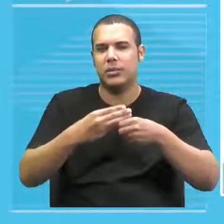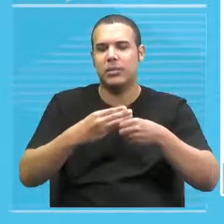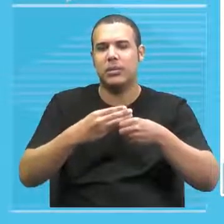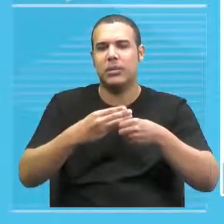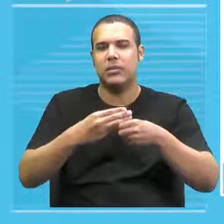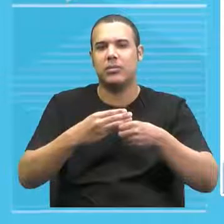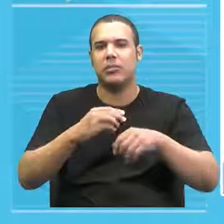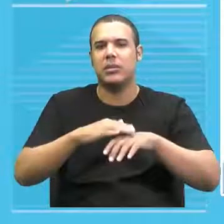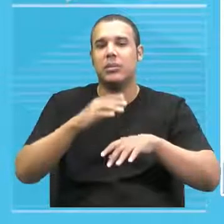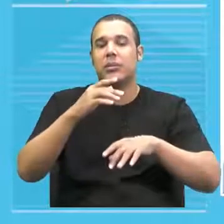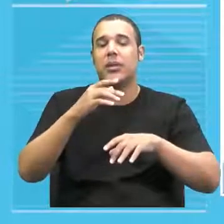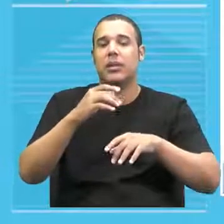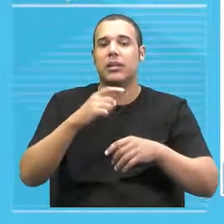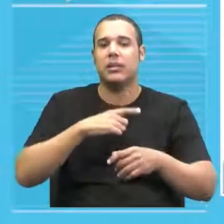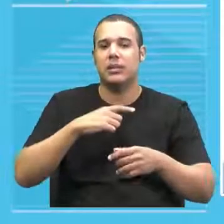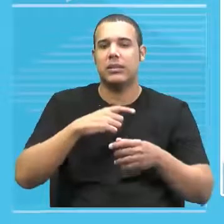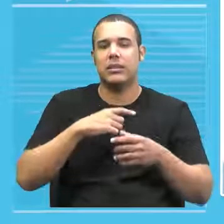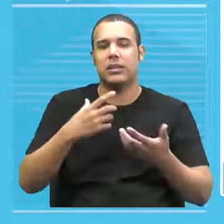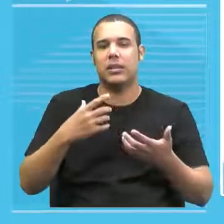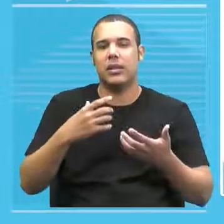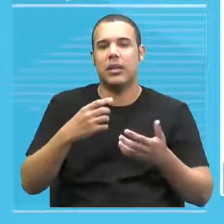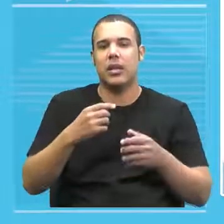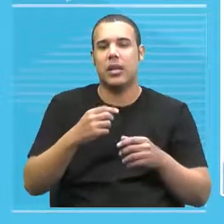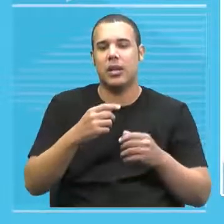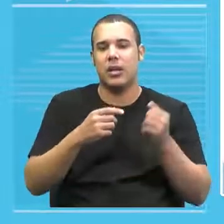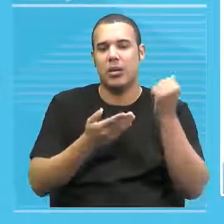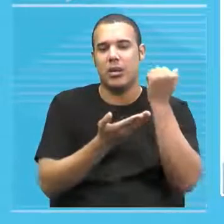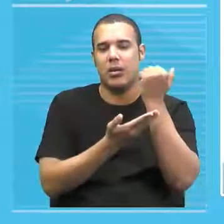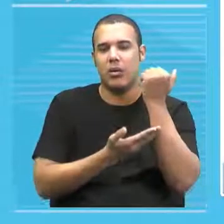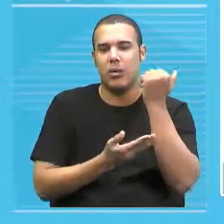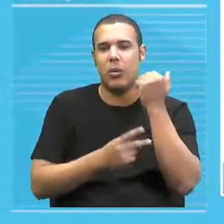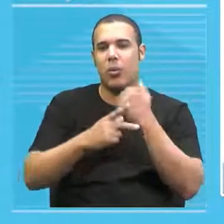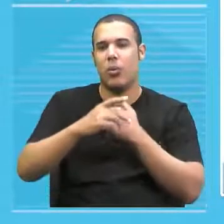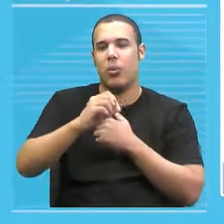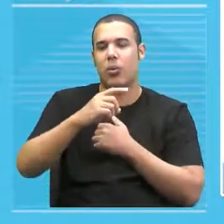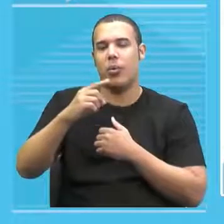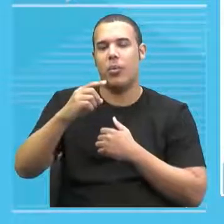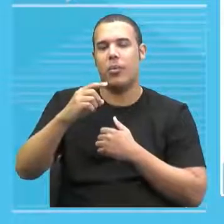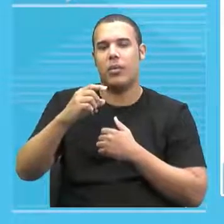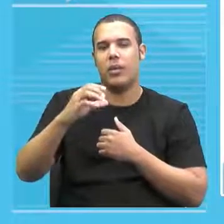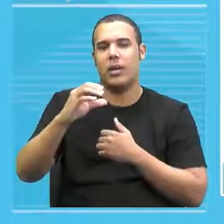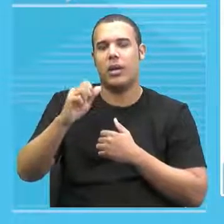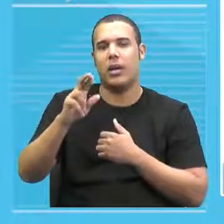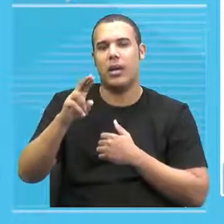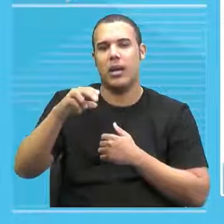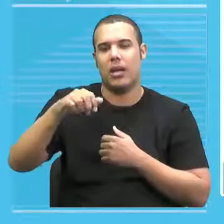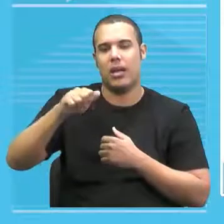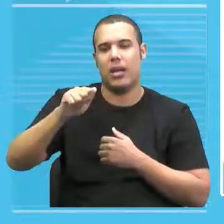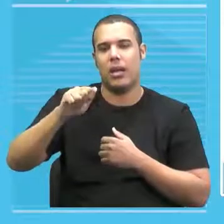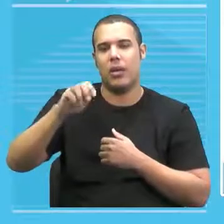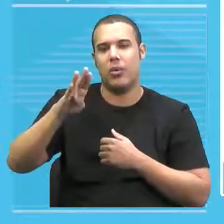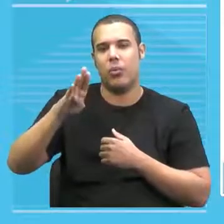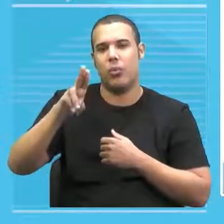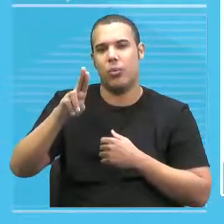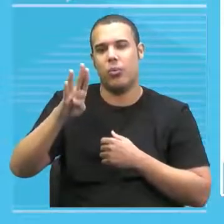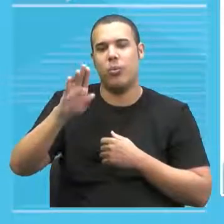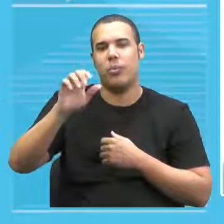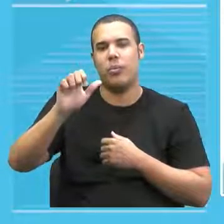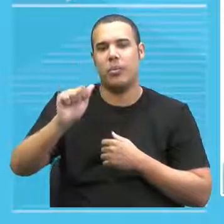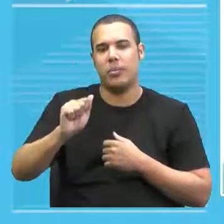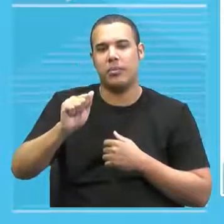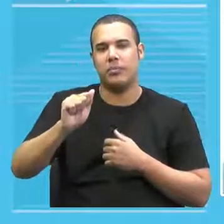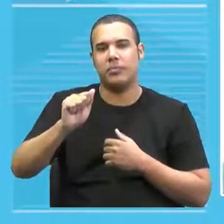mais produz a o pó da Carnaúba tá bom a cera da Carnaúba ok minha gente tudo